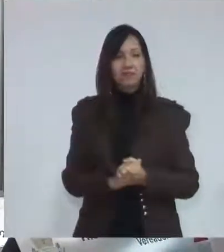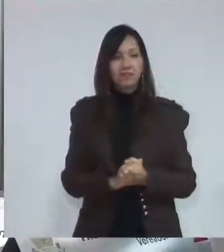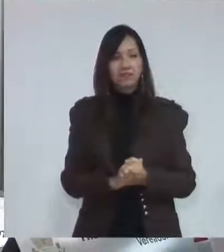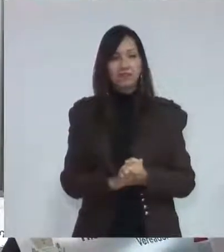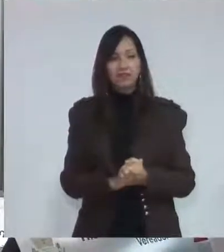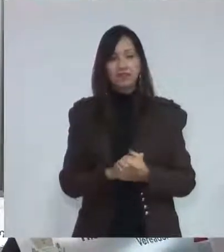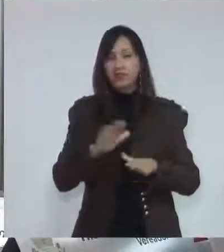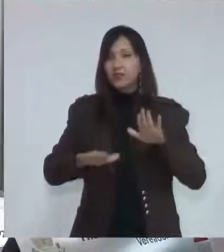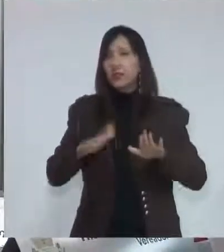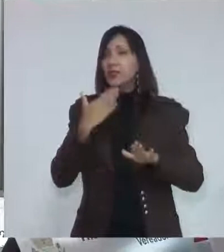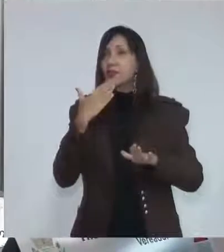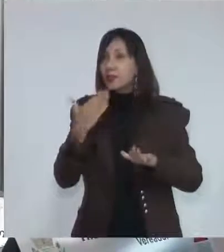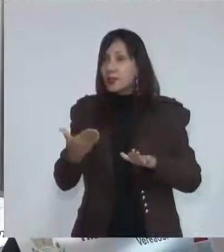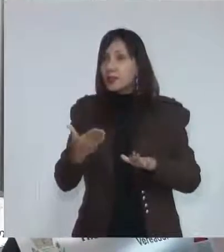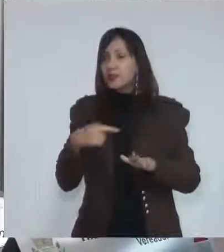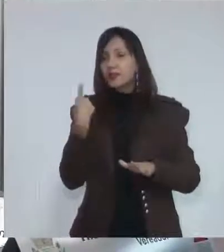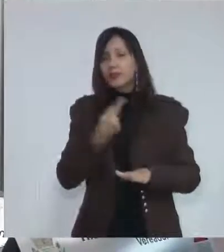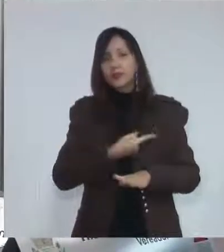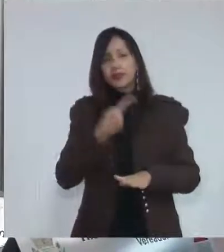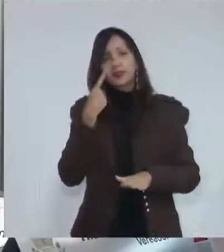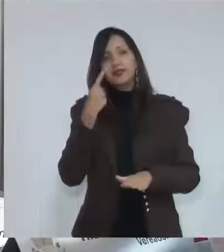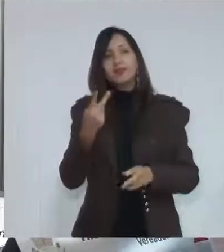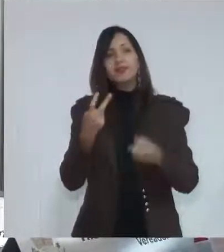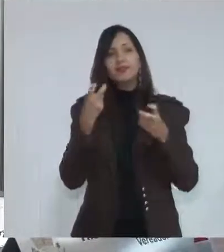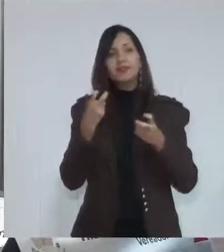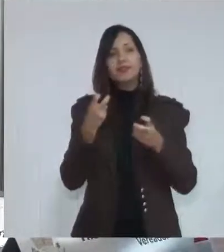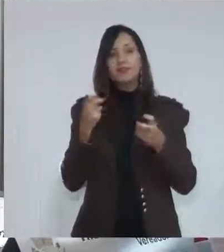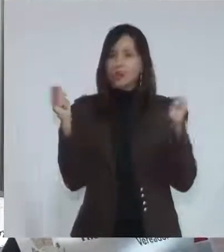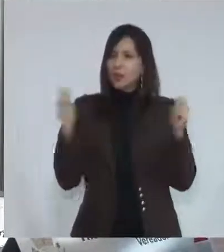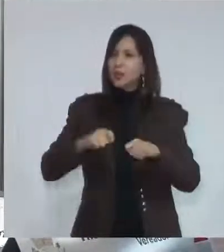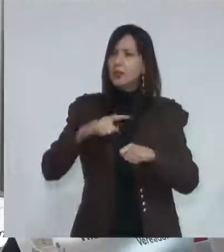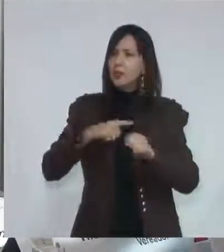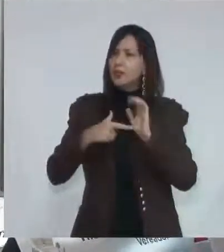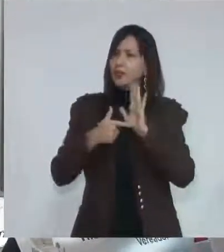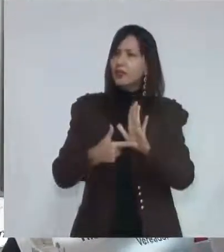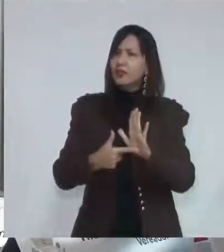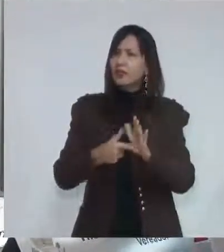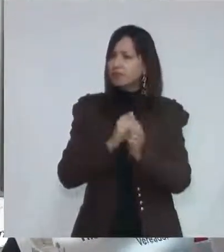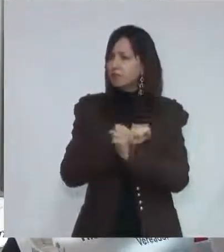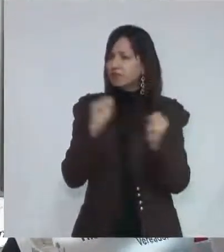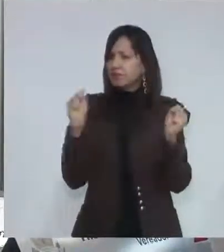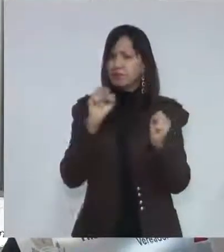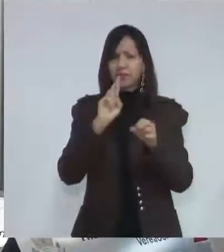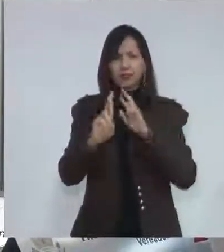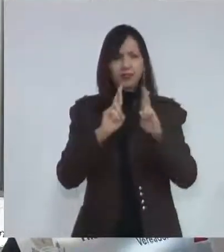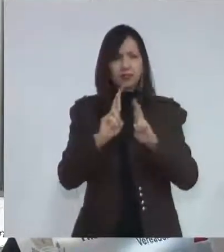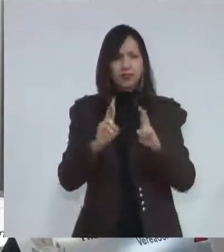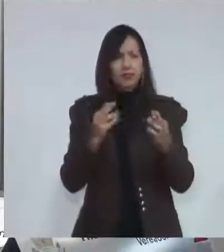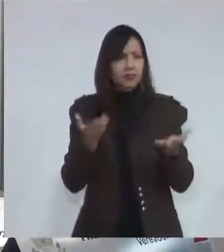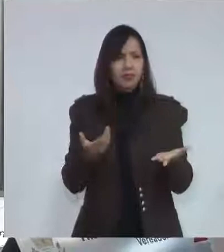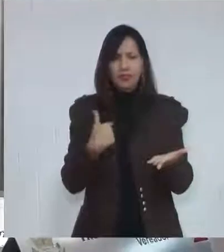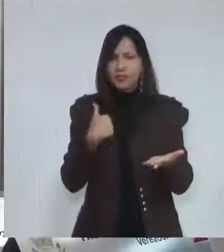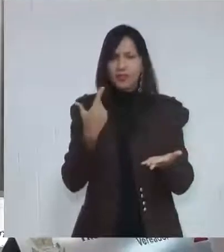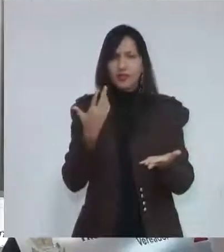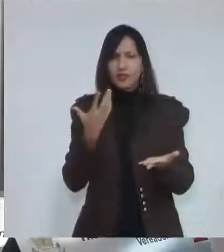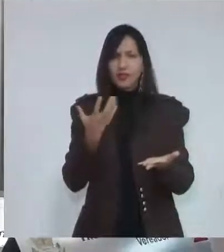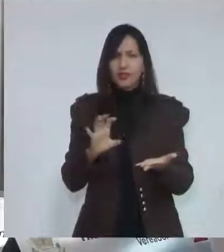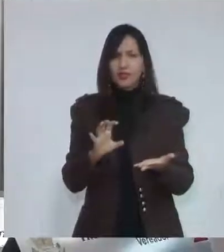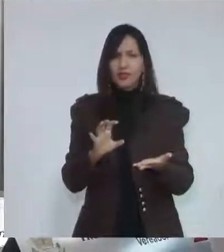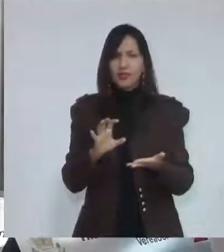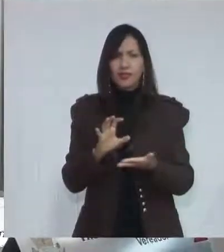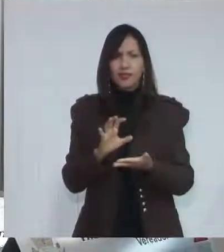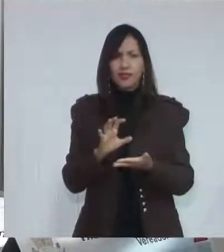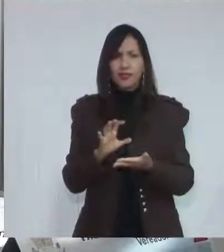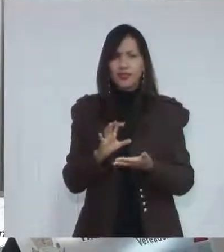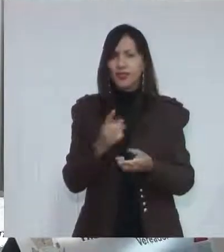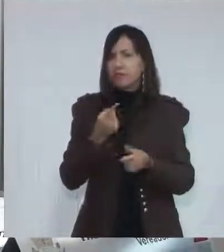alguns pedidos que a gente vê que podem parecer até humanamente impossível de responder, mas enfim, faço aqui não